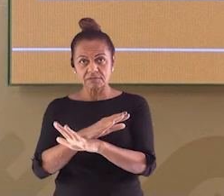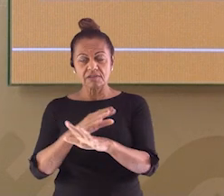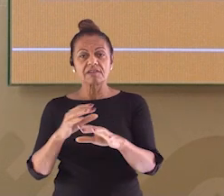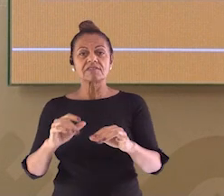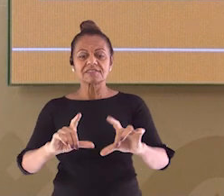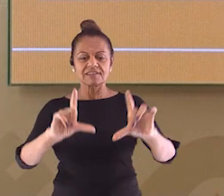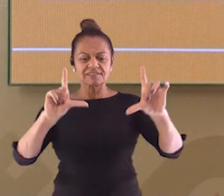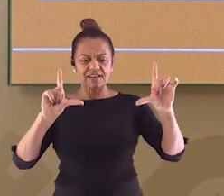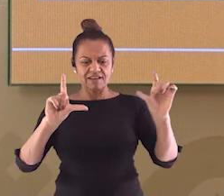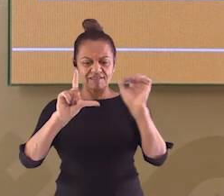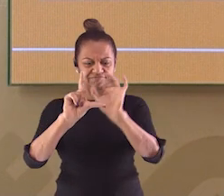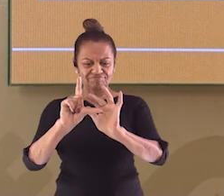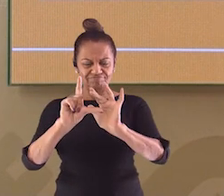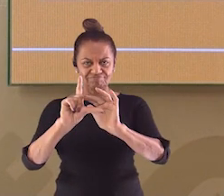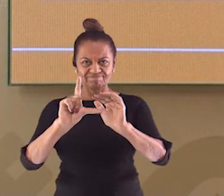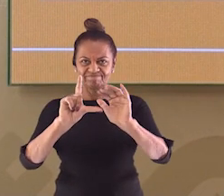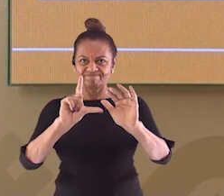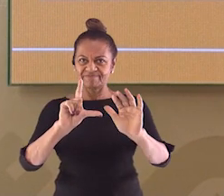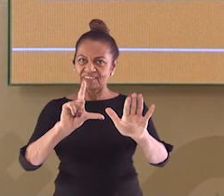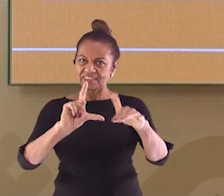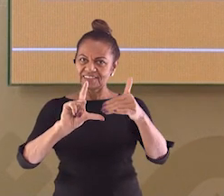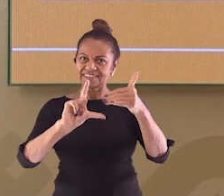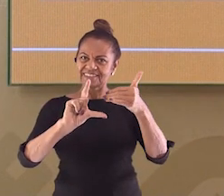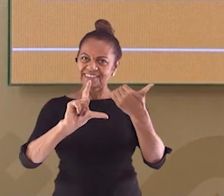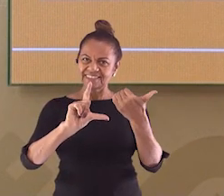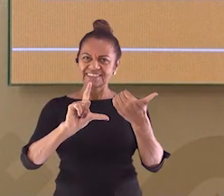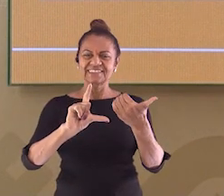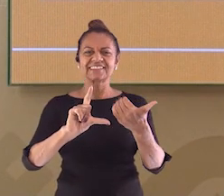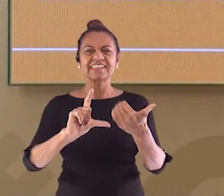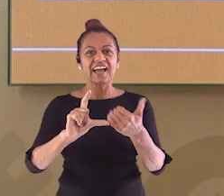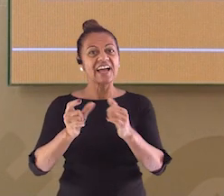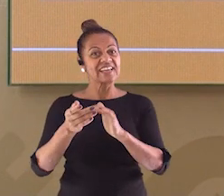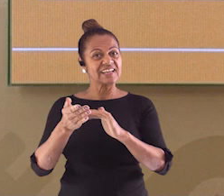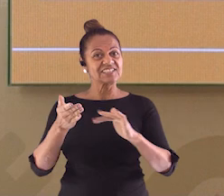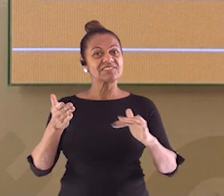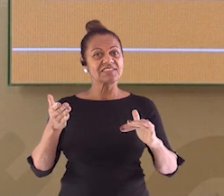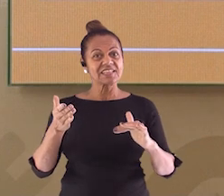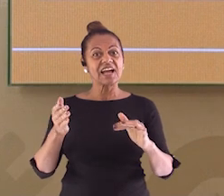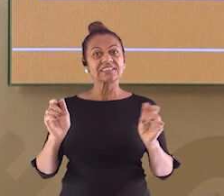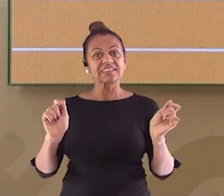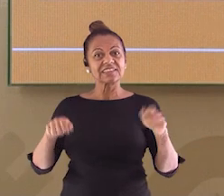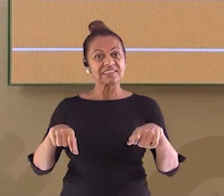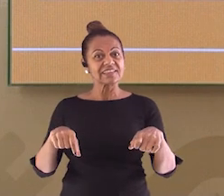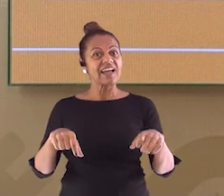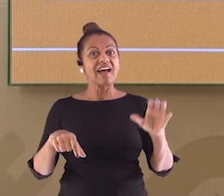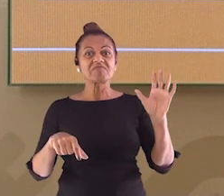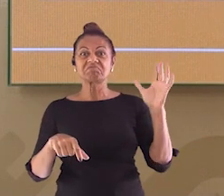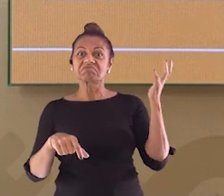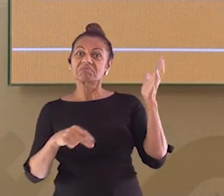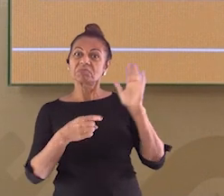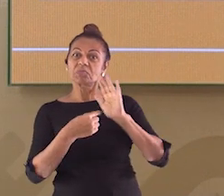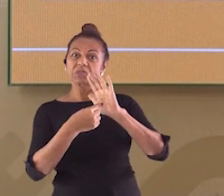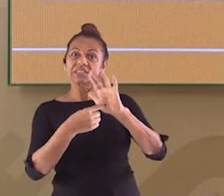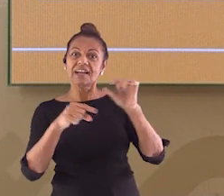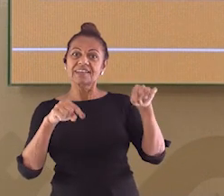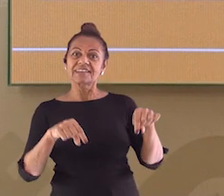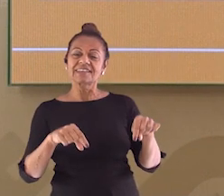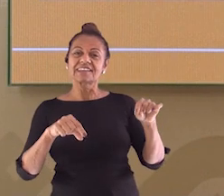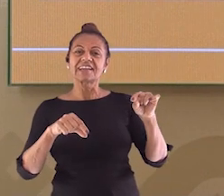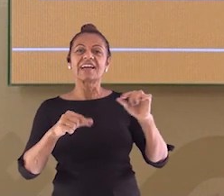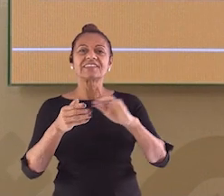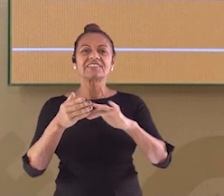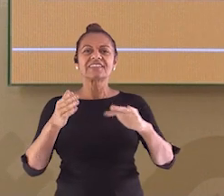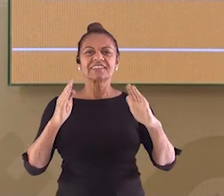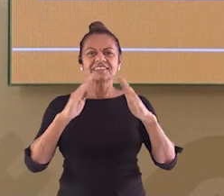na sua tela. Basta você apontar o seu celular e pronto, a sua atividade poderá aparecer aqui no Dever em Casa na